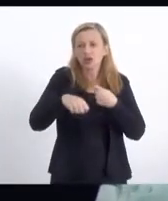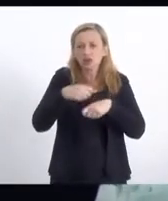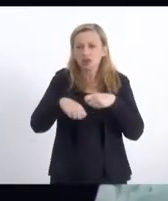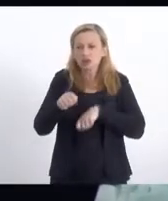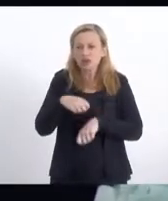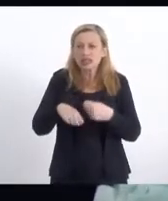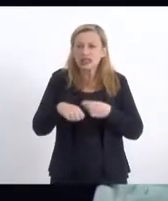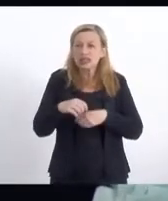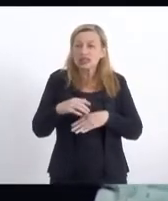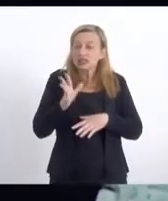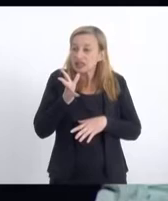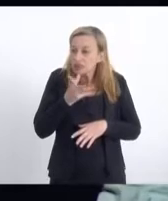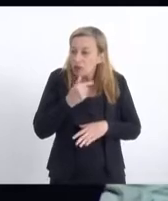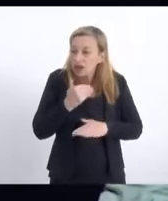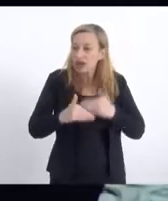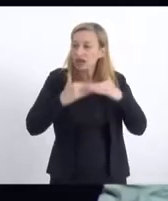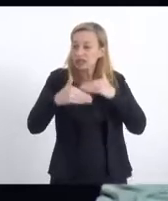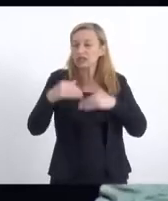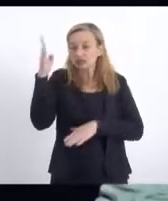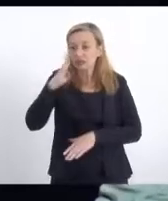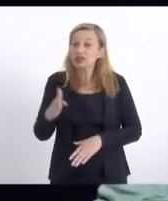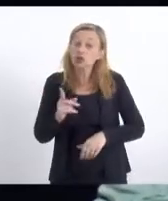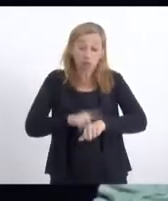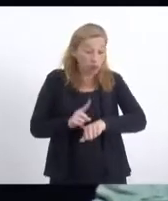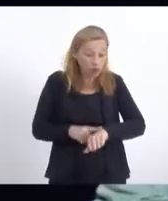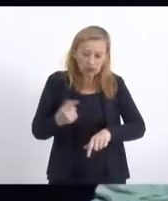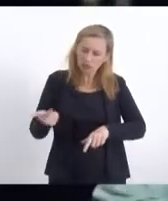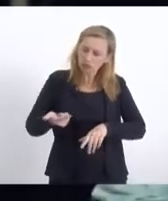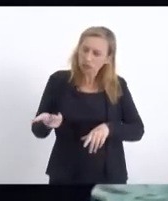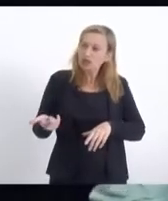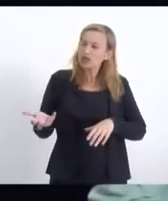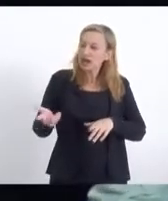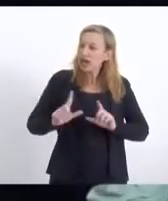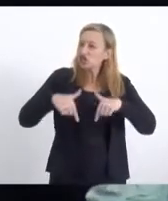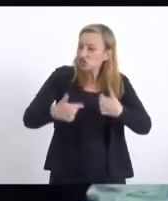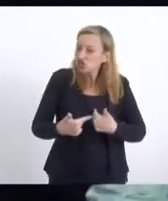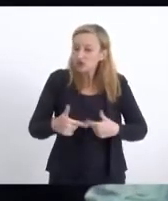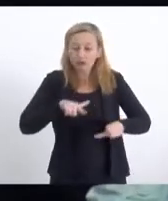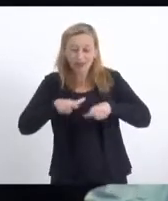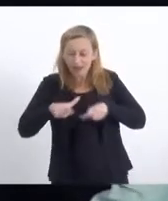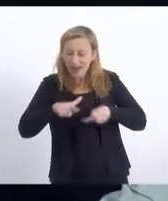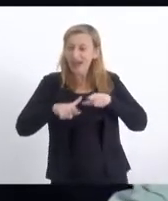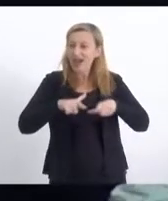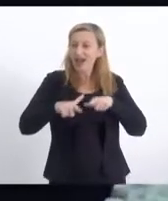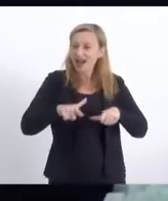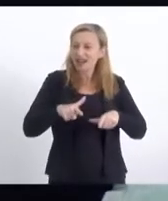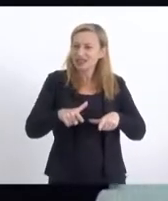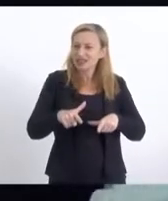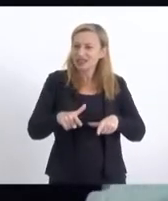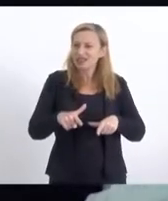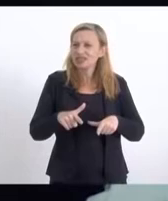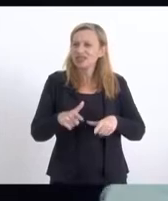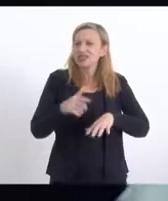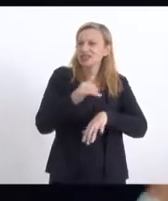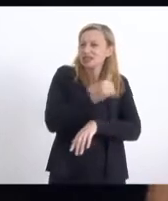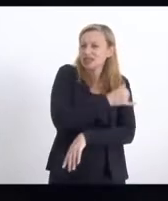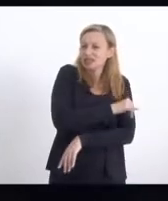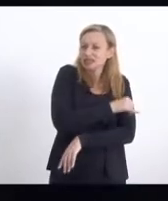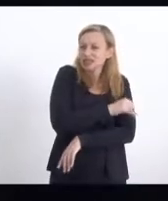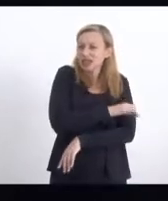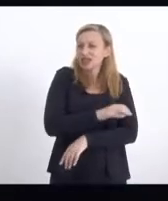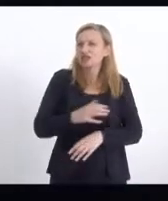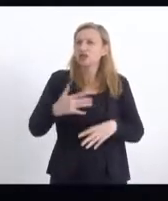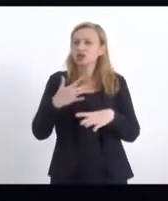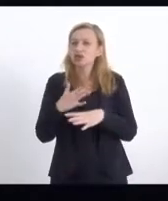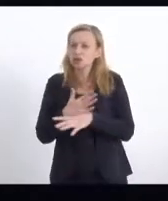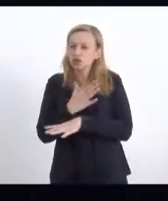Brasil, e esse é o momento, vamos trabalhar jejuões, não vamos ficar, como muita gente na cidade do Rio de Janeiro, viúva da Guanabara,